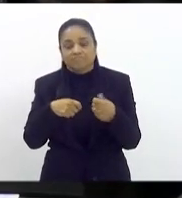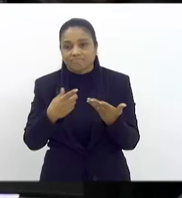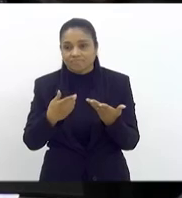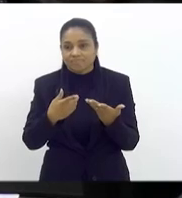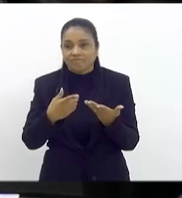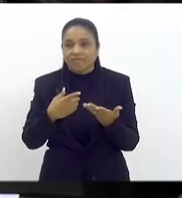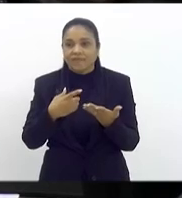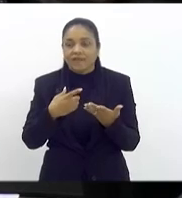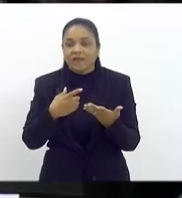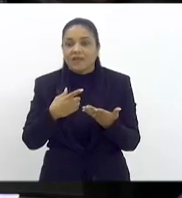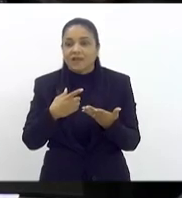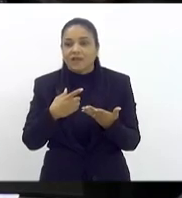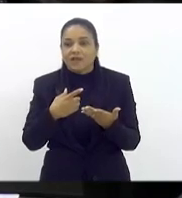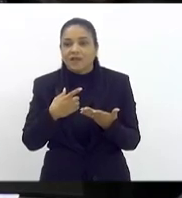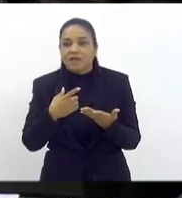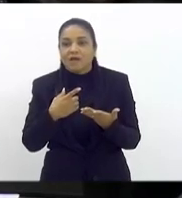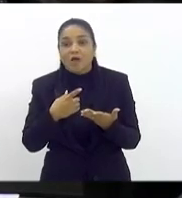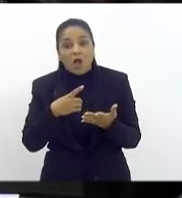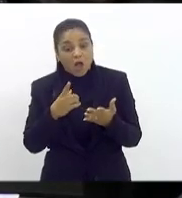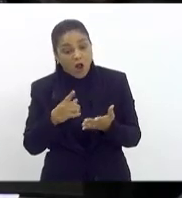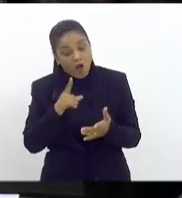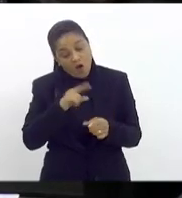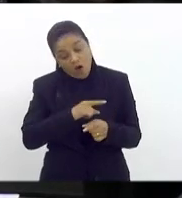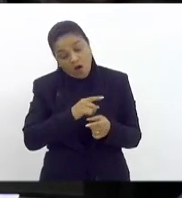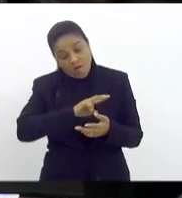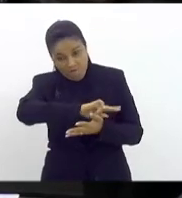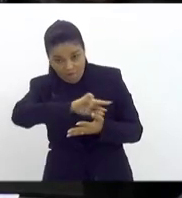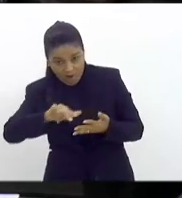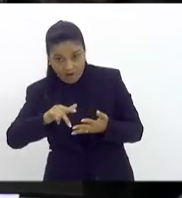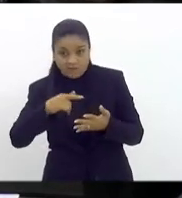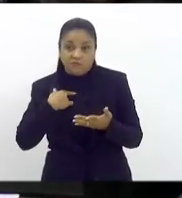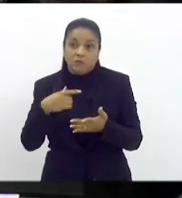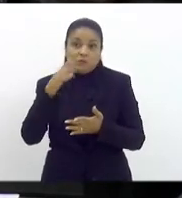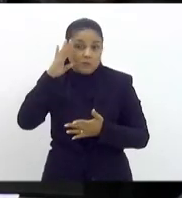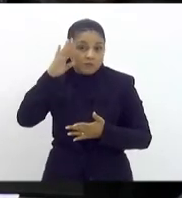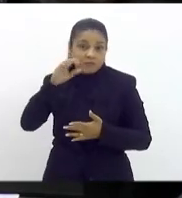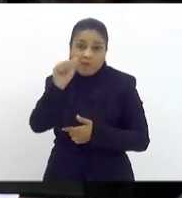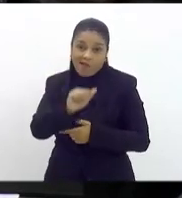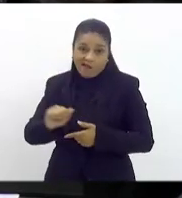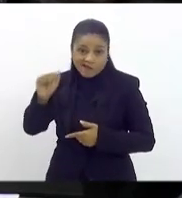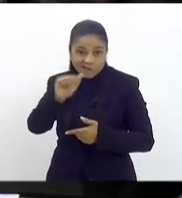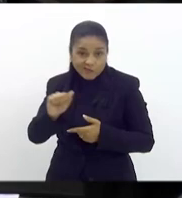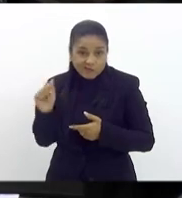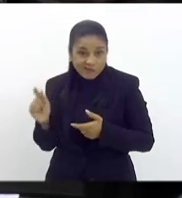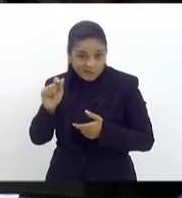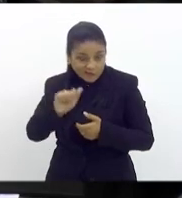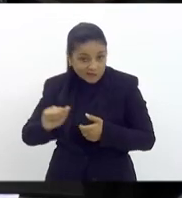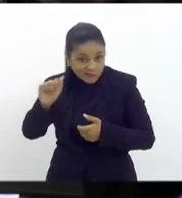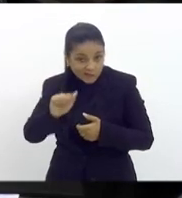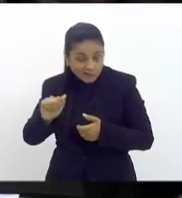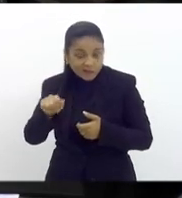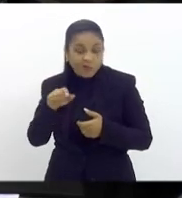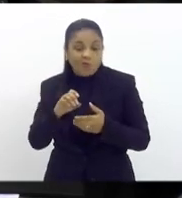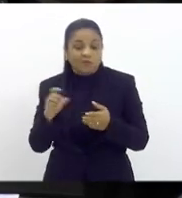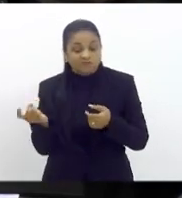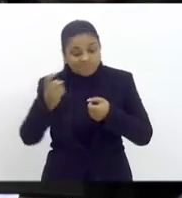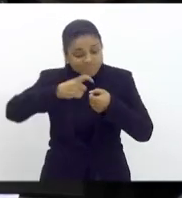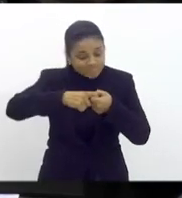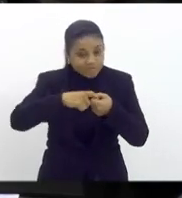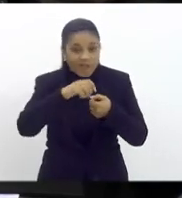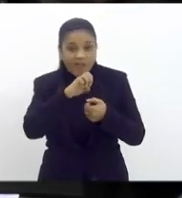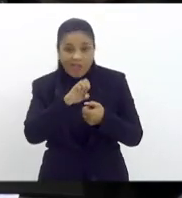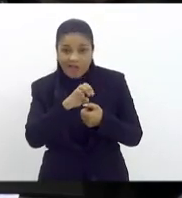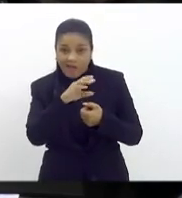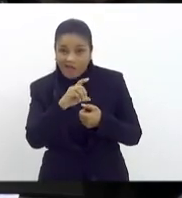entre eles, numa associação, que vai cuidar do quê? Vai ver com o ECAD se a música